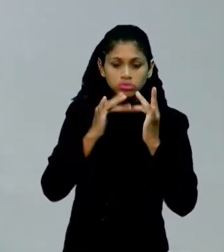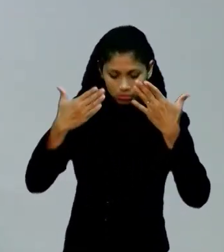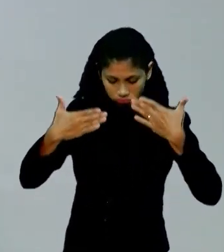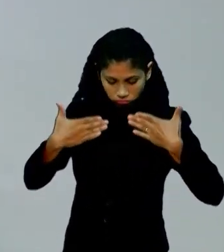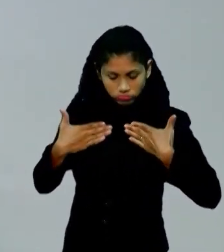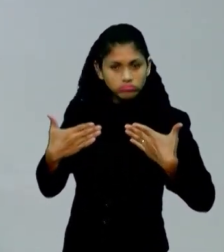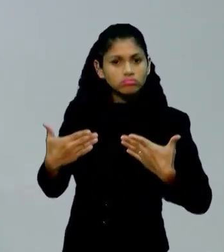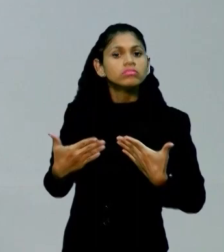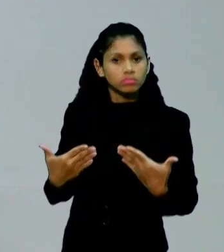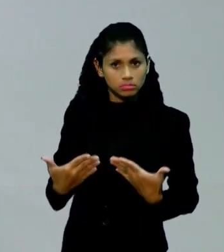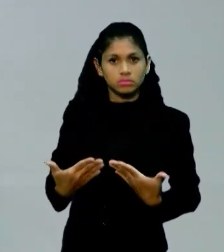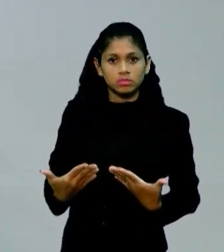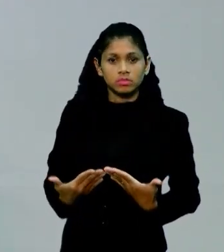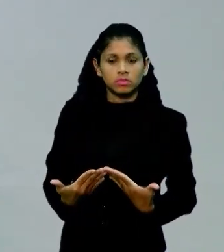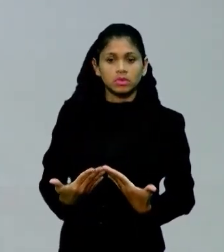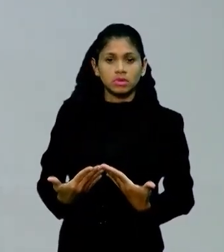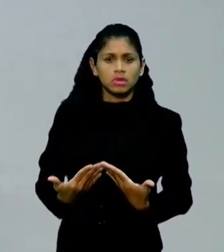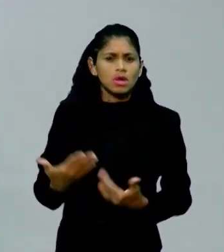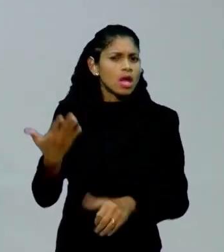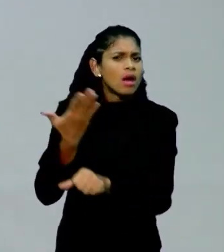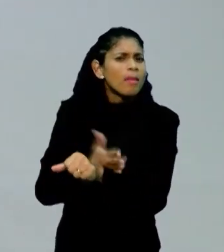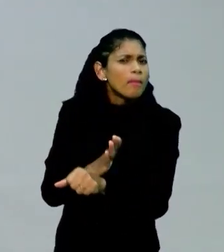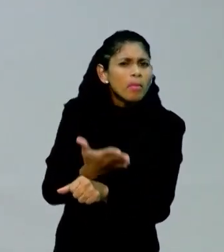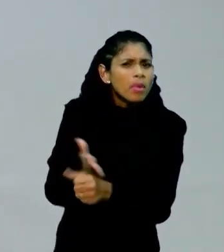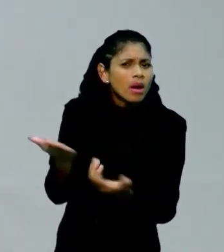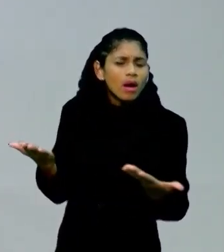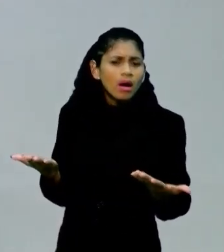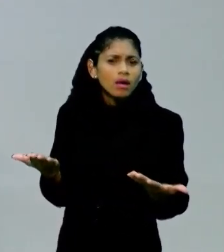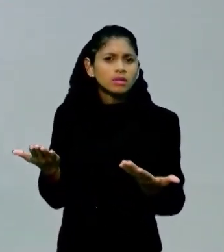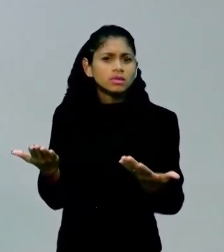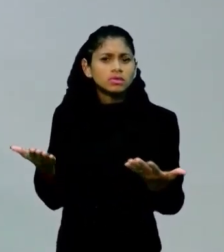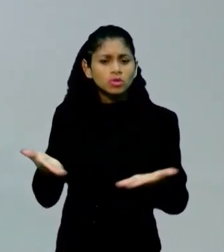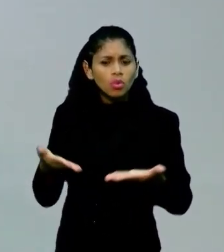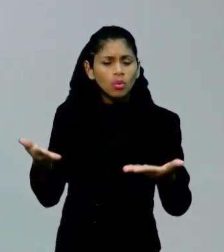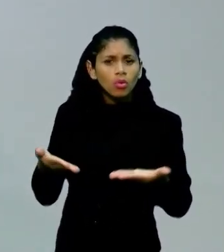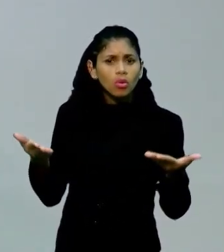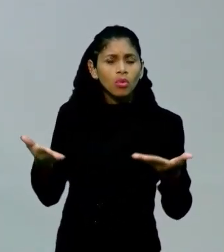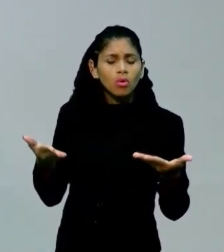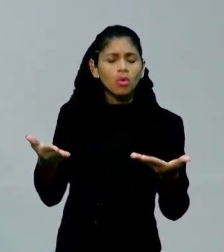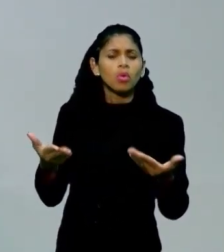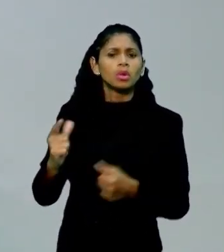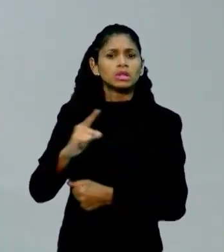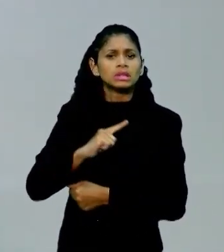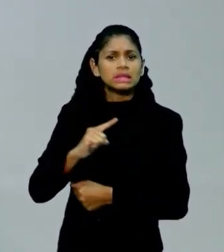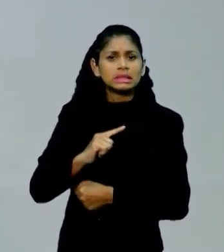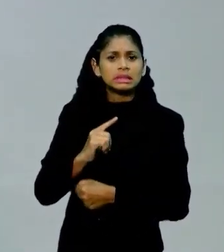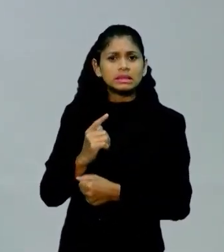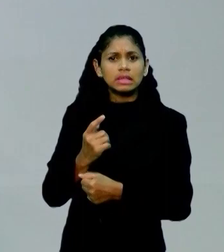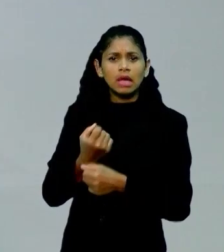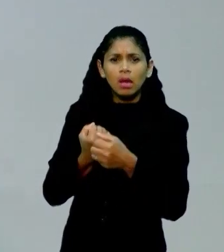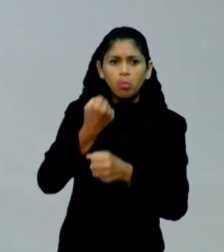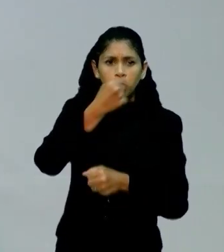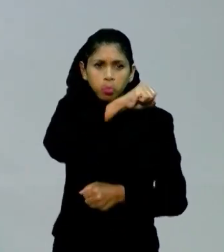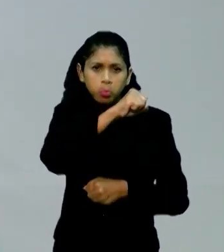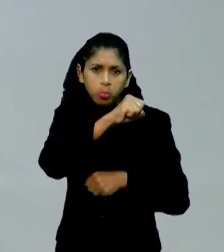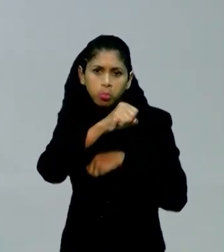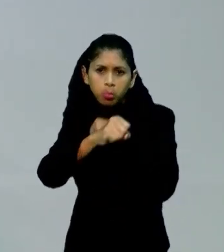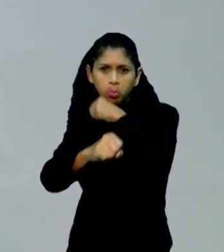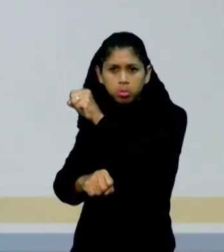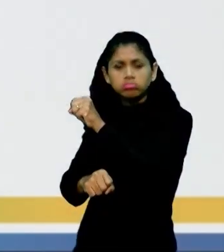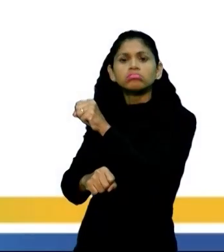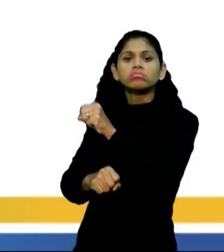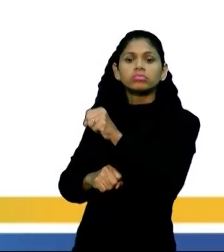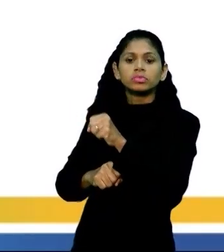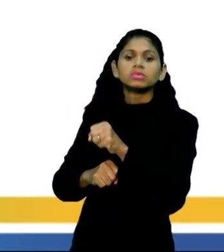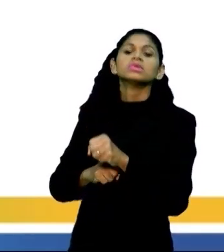que prática é essa que no que no cotidiano atualmente tem uma trocação trocação movimento luta